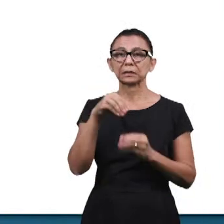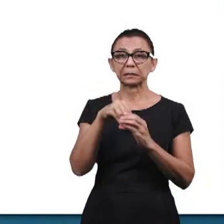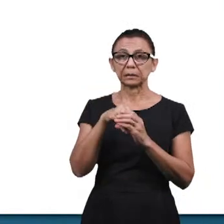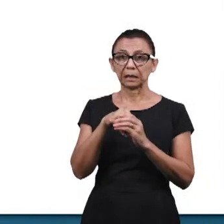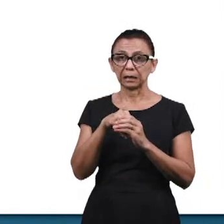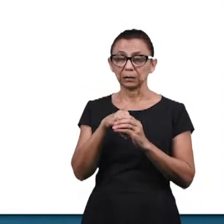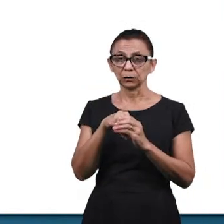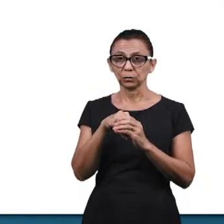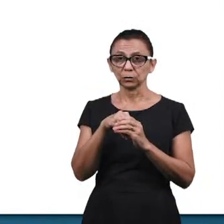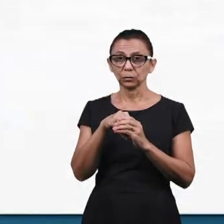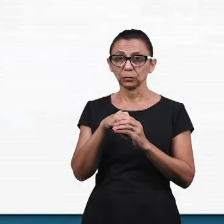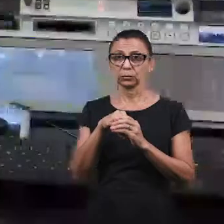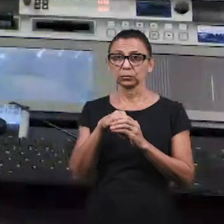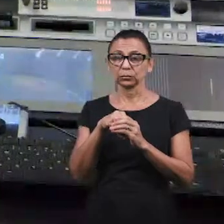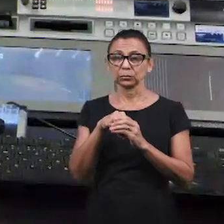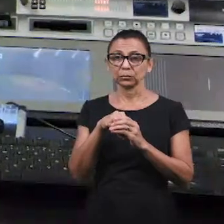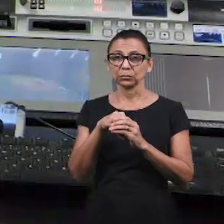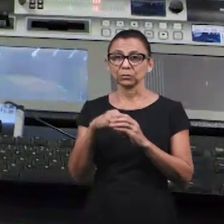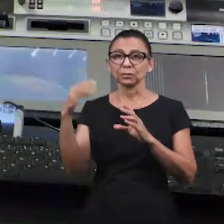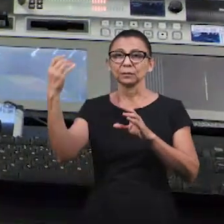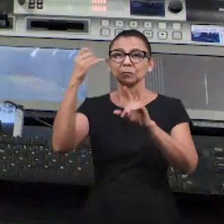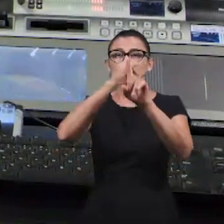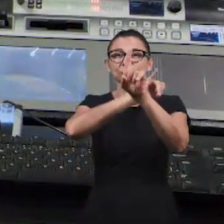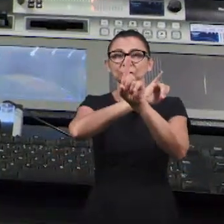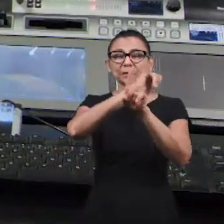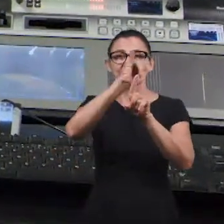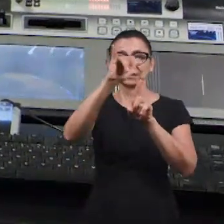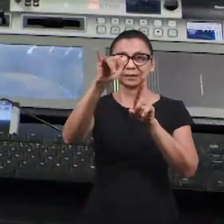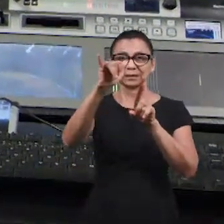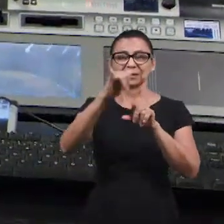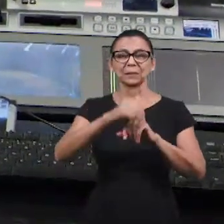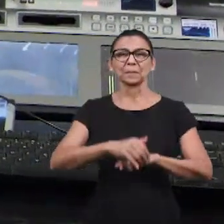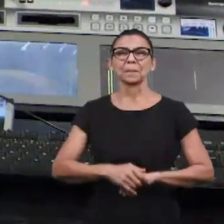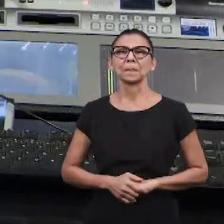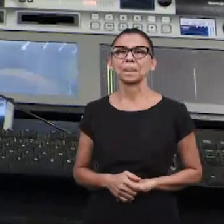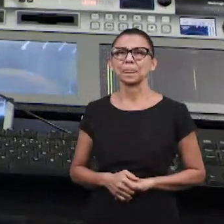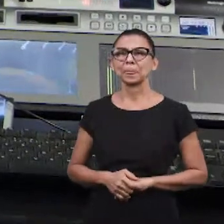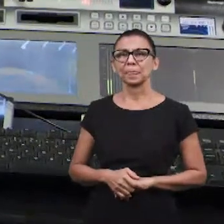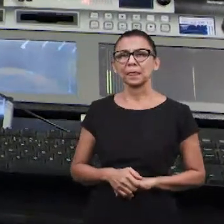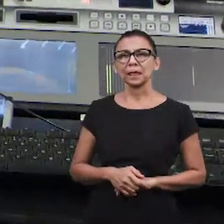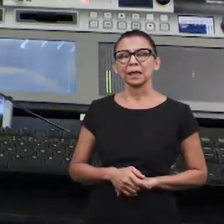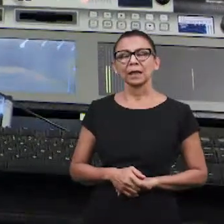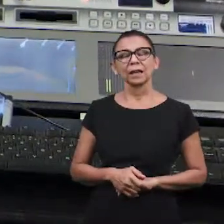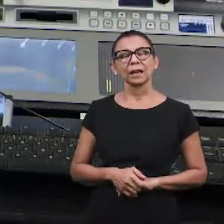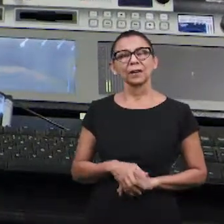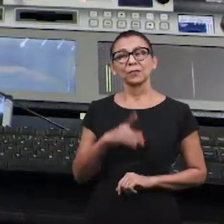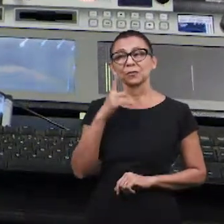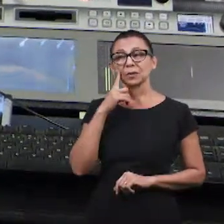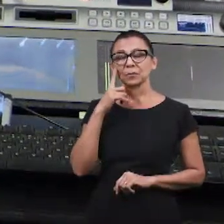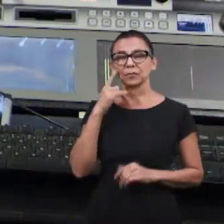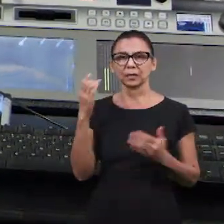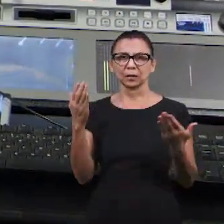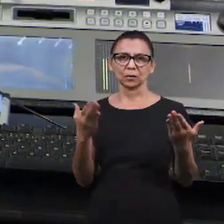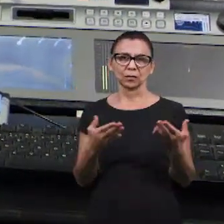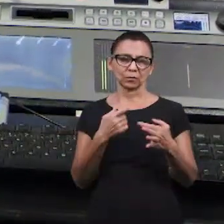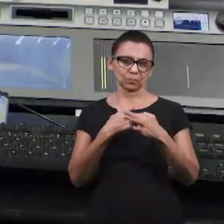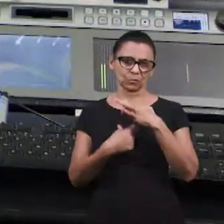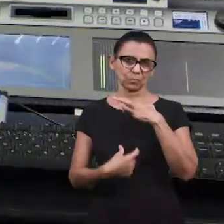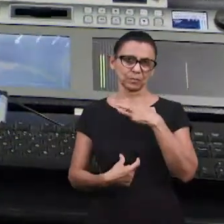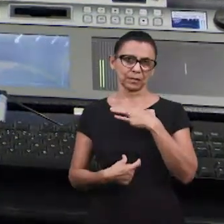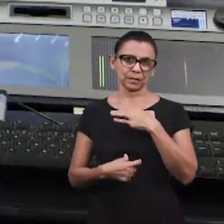aspecto profético. E quem vai citar agora aquelas que acha mais importante é o nosso irmão